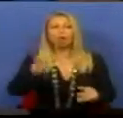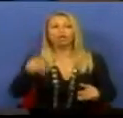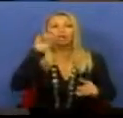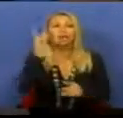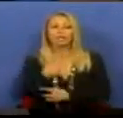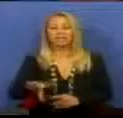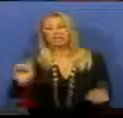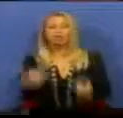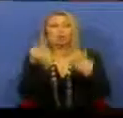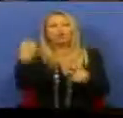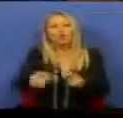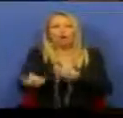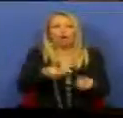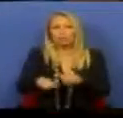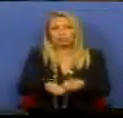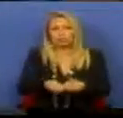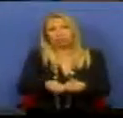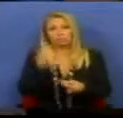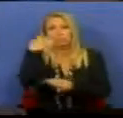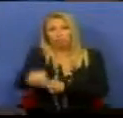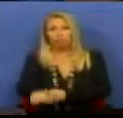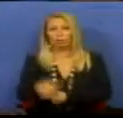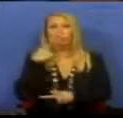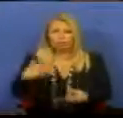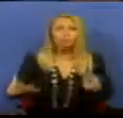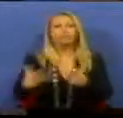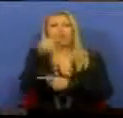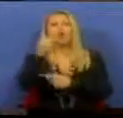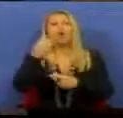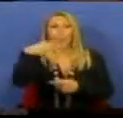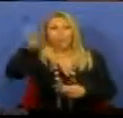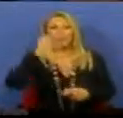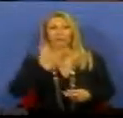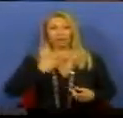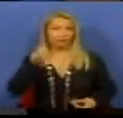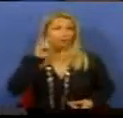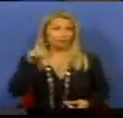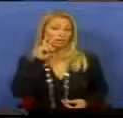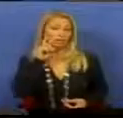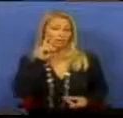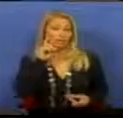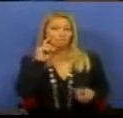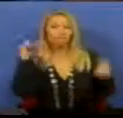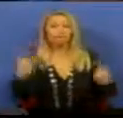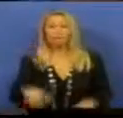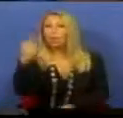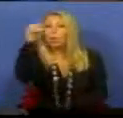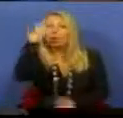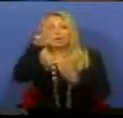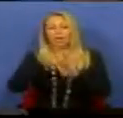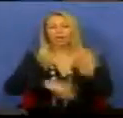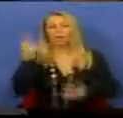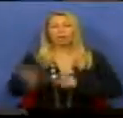meramente organizacional? Não. Obteve o PSD a garantia de que haverá um único relatório